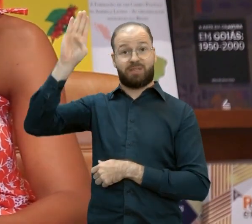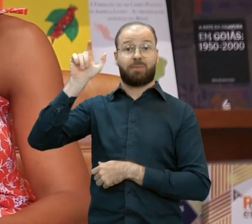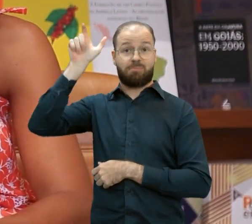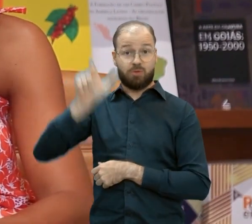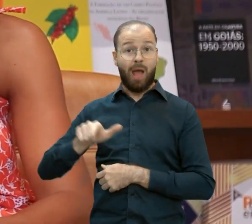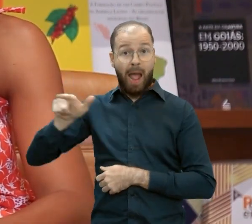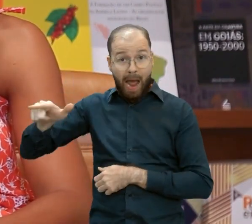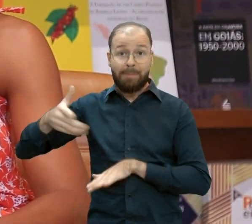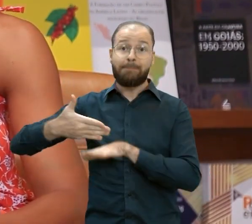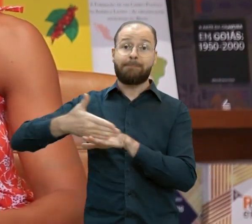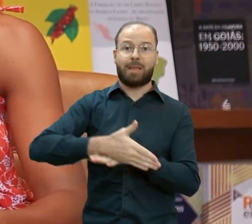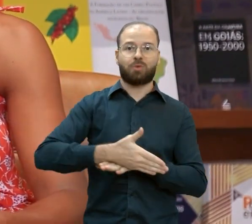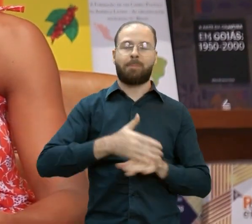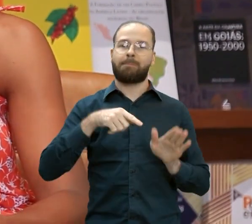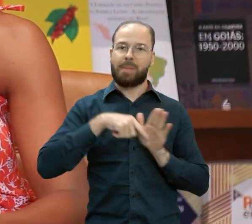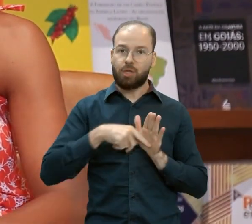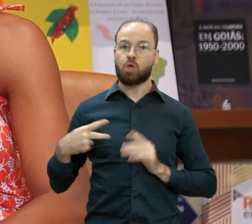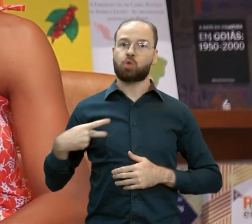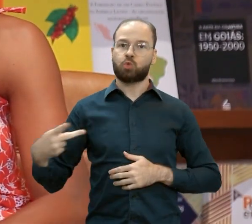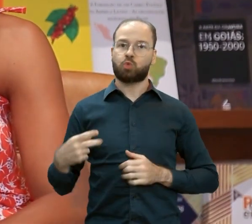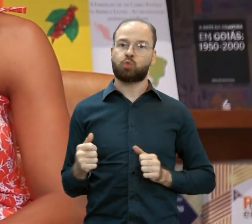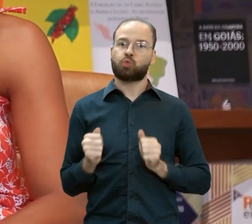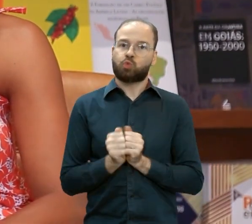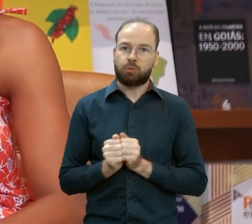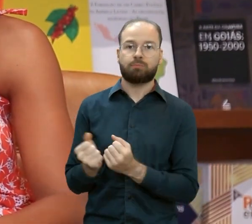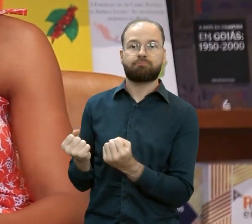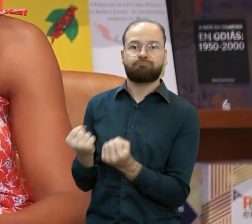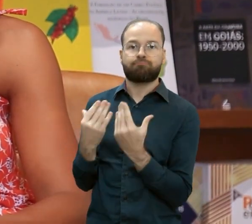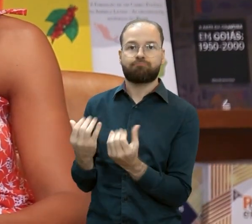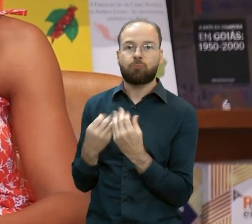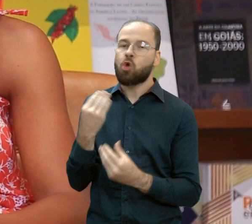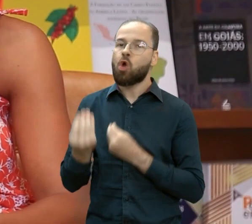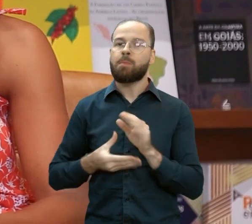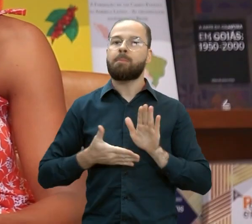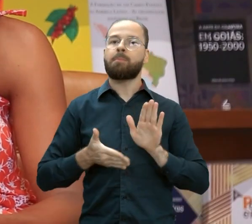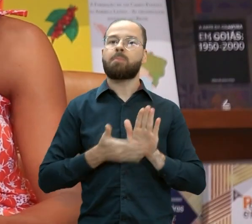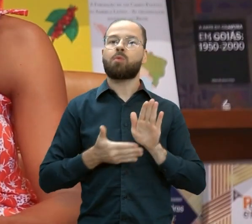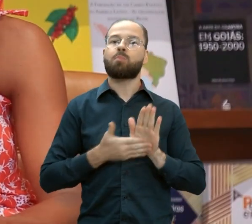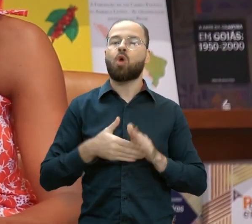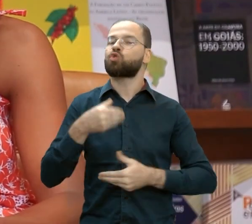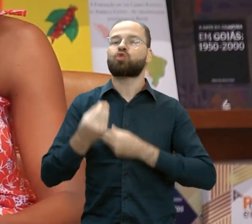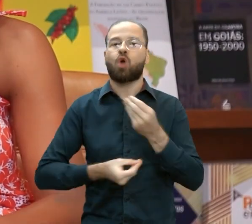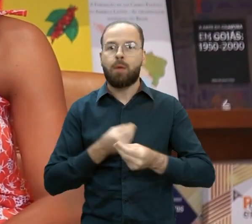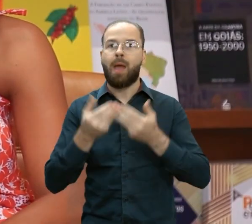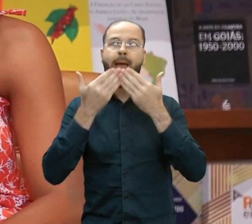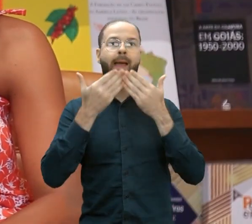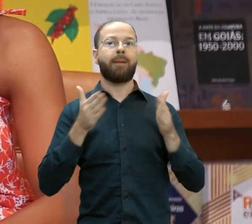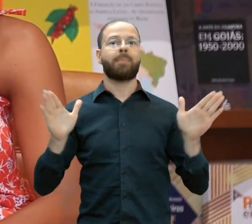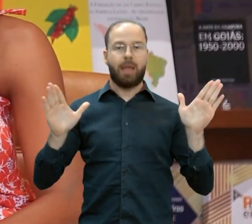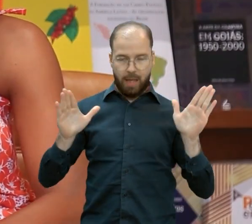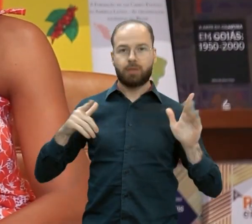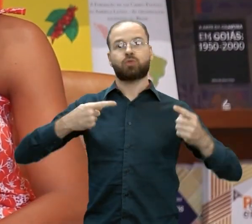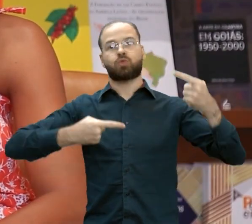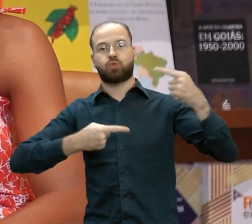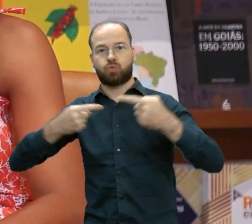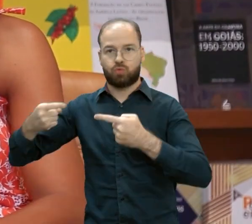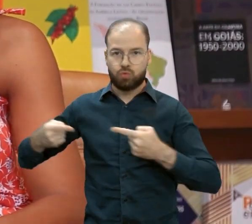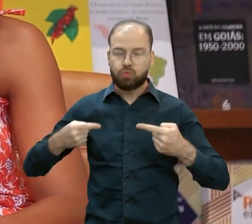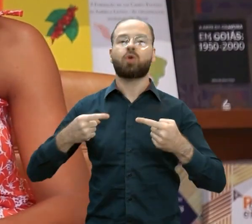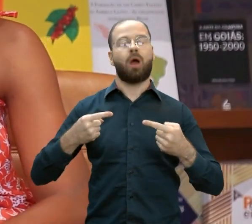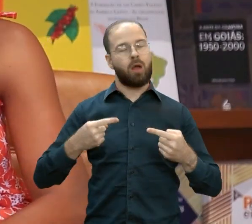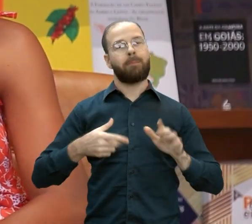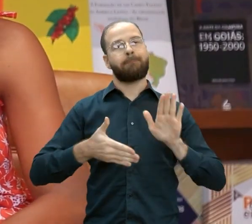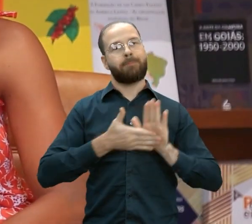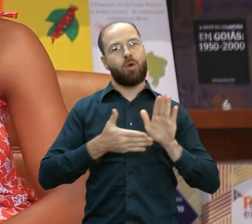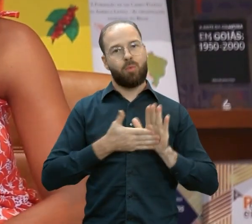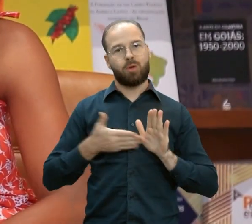quem construiu comigo, quem me ensinou muito, quem se propôs de forma muito aberta a discutir toda a